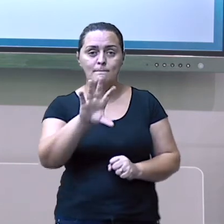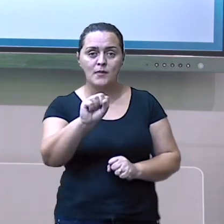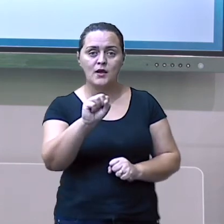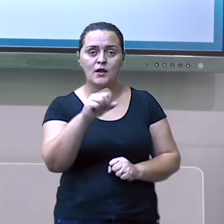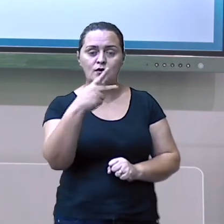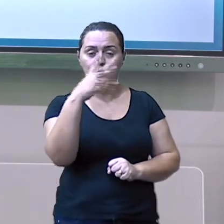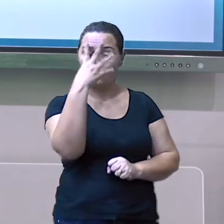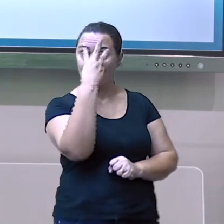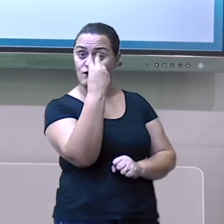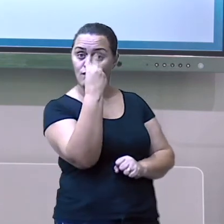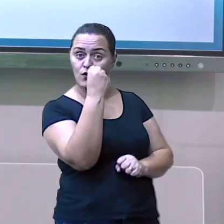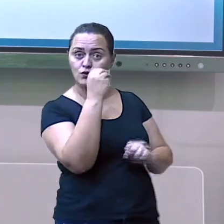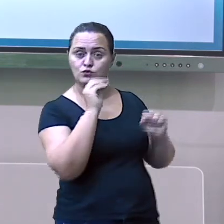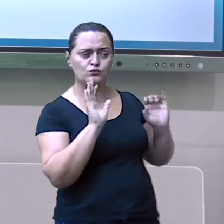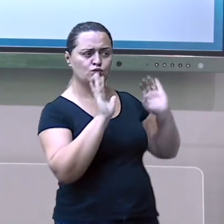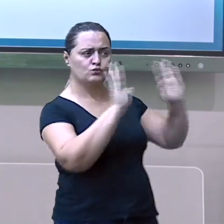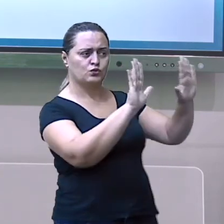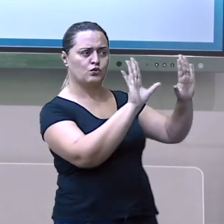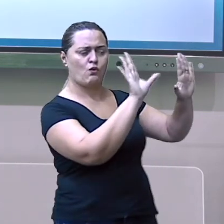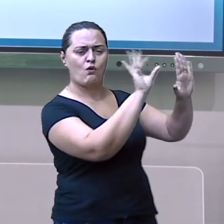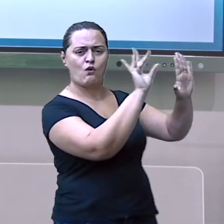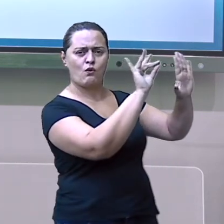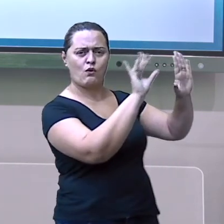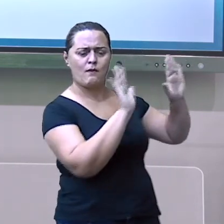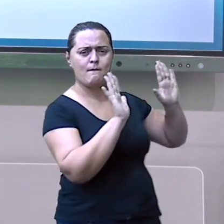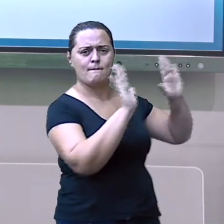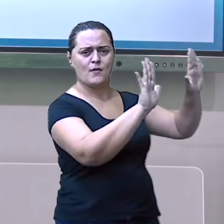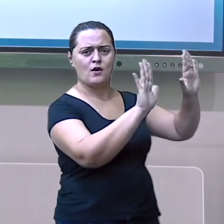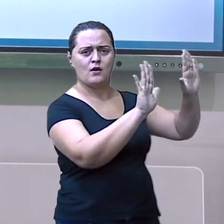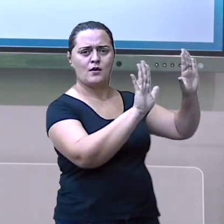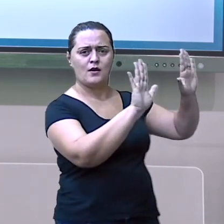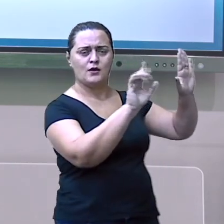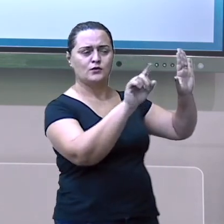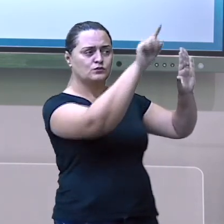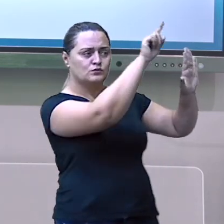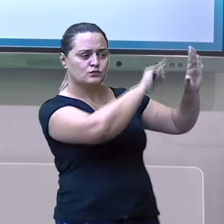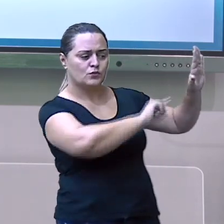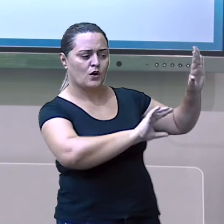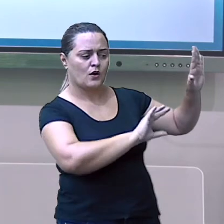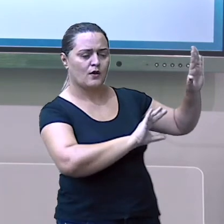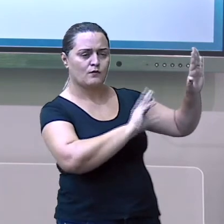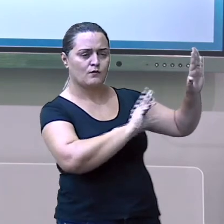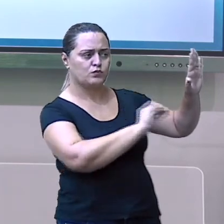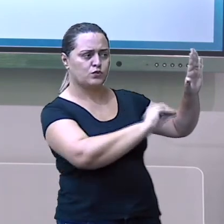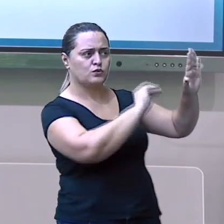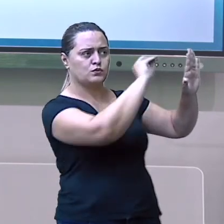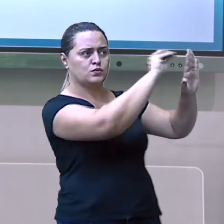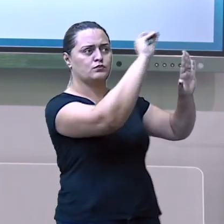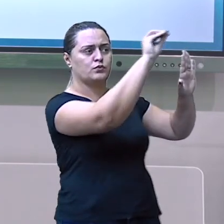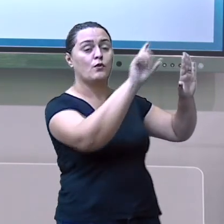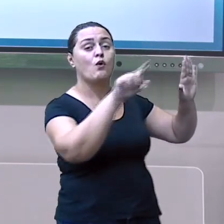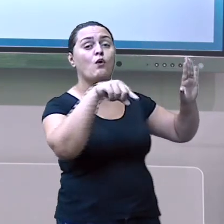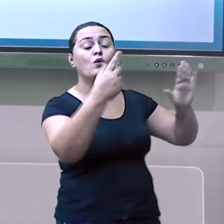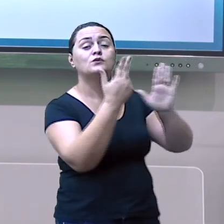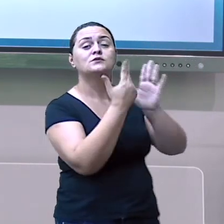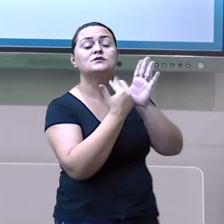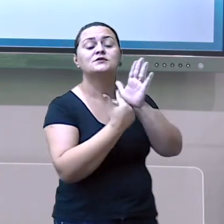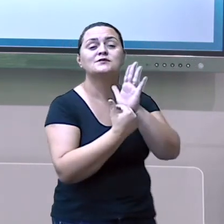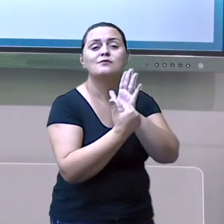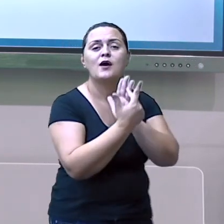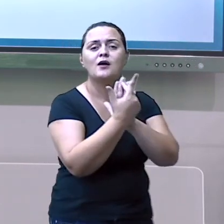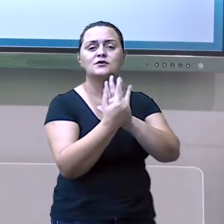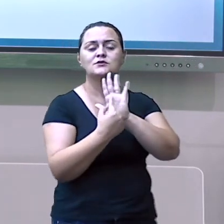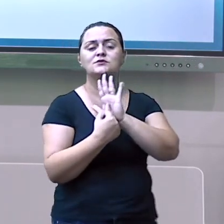cartaz e em volta, ou pode desenhar também, como você achar mais bacana fazer esse cartaz, os